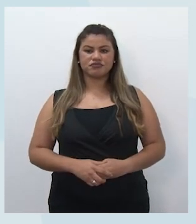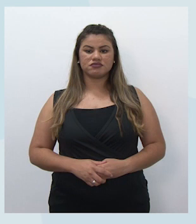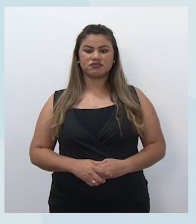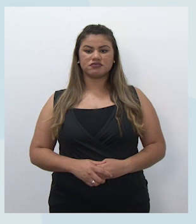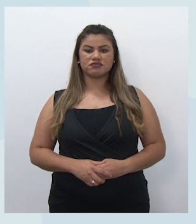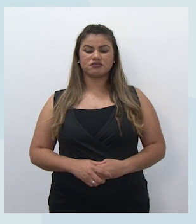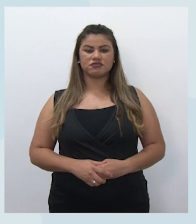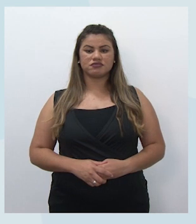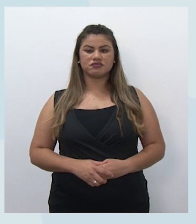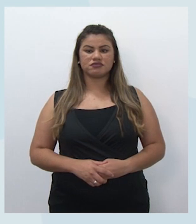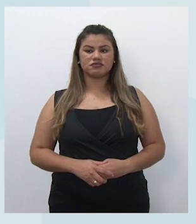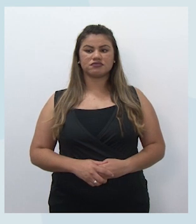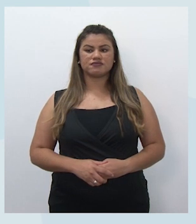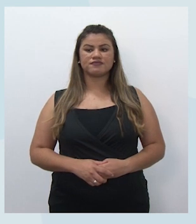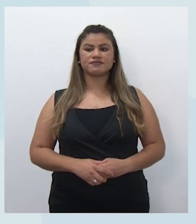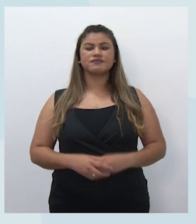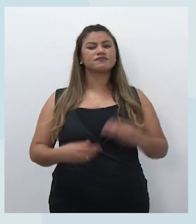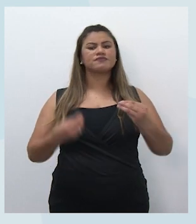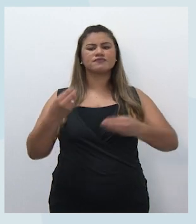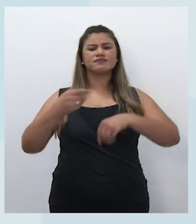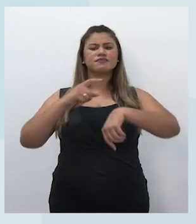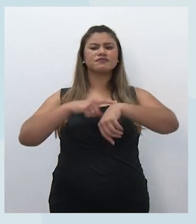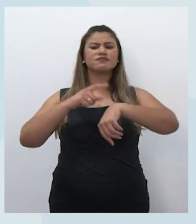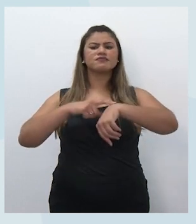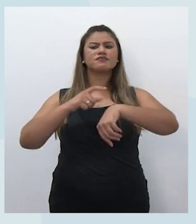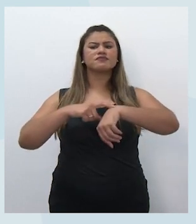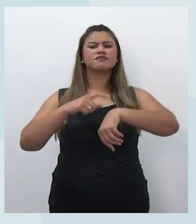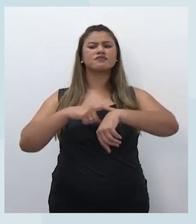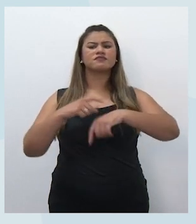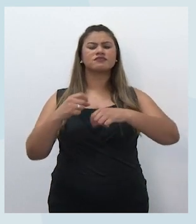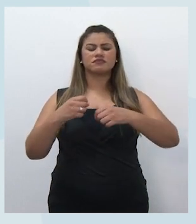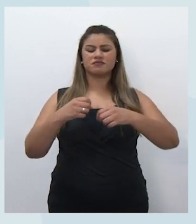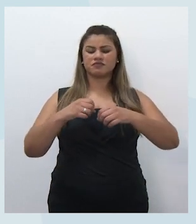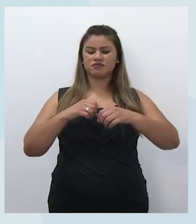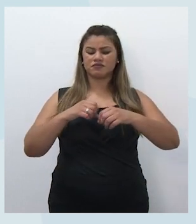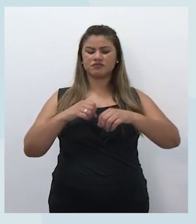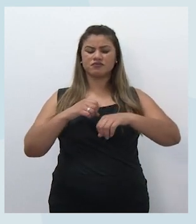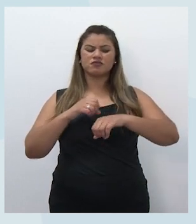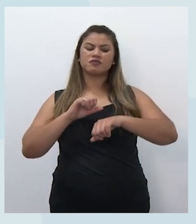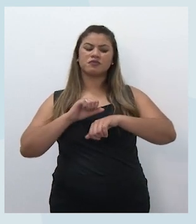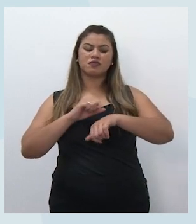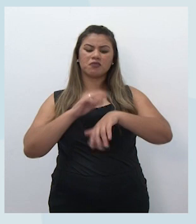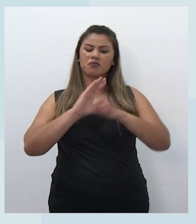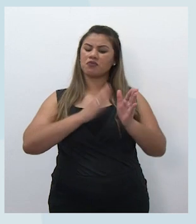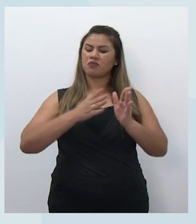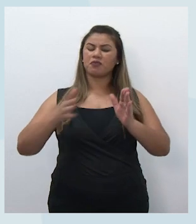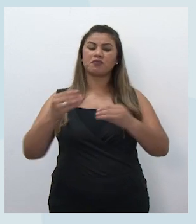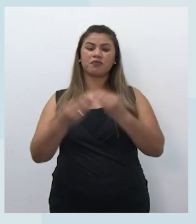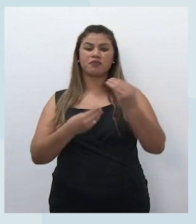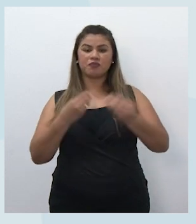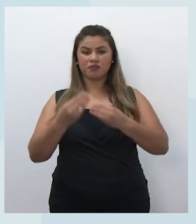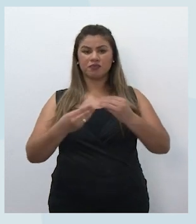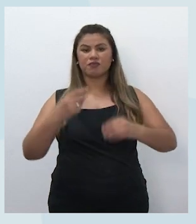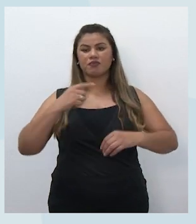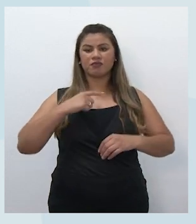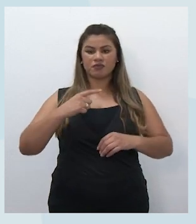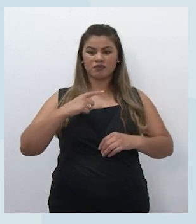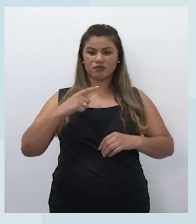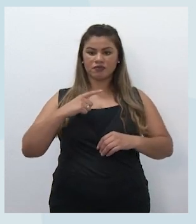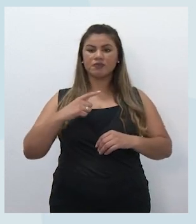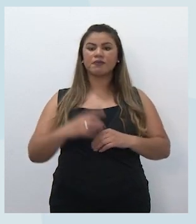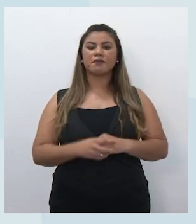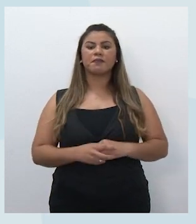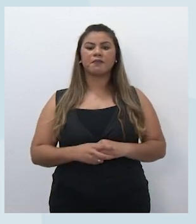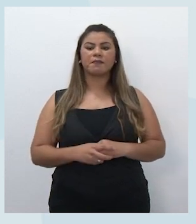Isso. Como fica o desenho da carga horária e a distribuição dessa carga horária, né? Então, lembrando, os itinerários formativos têm